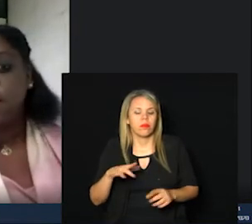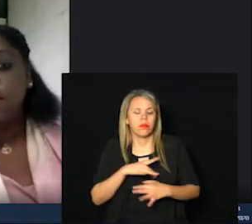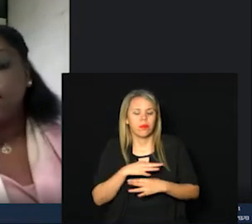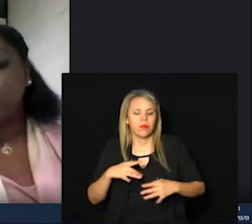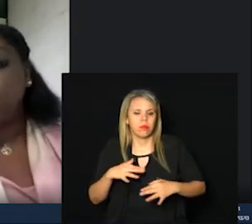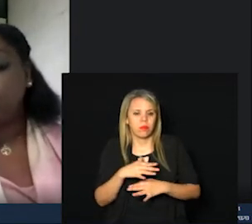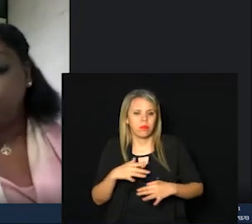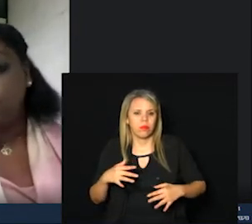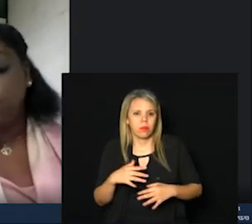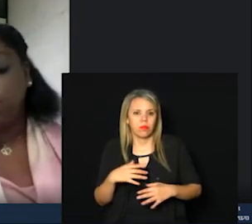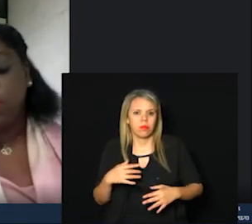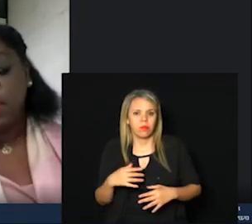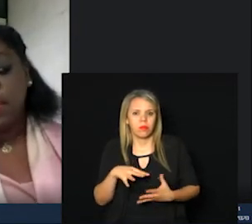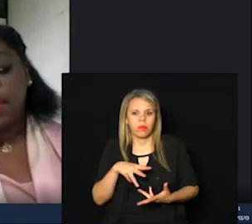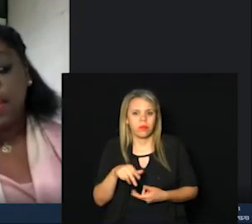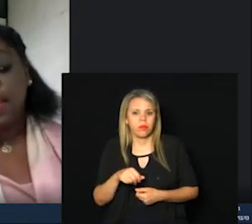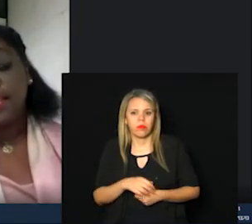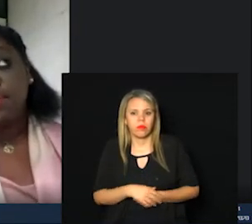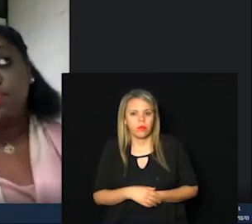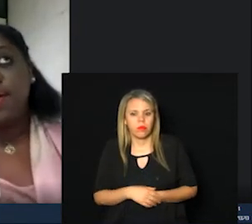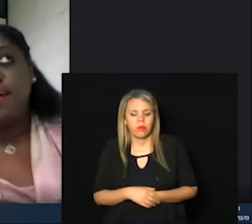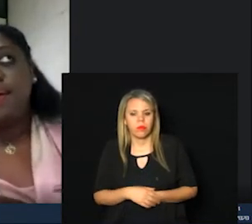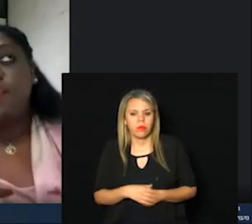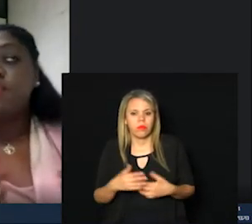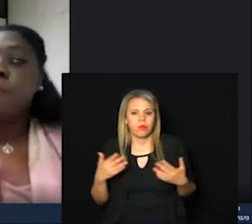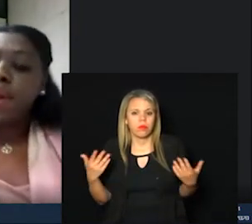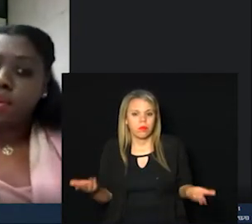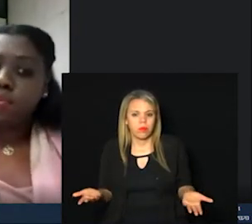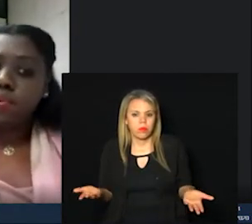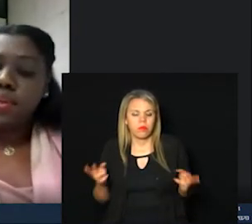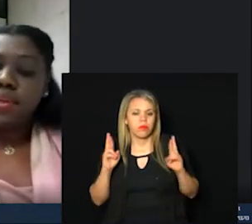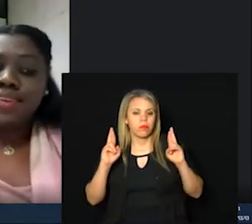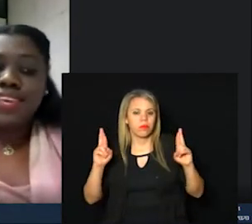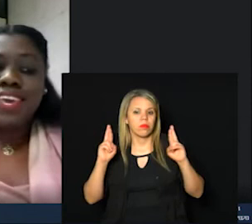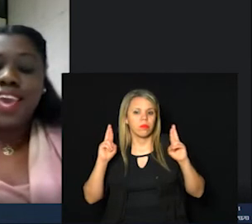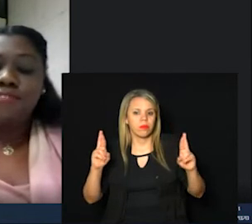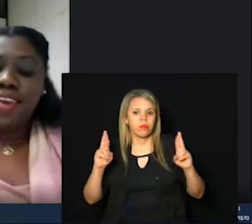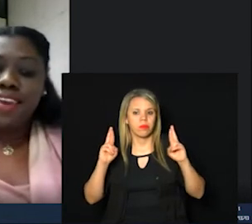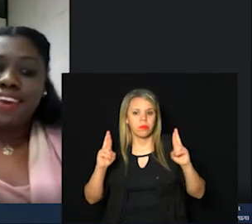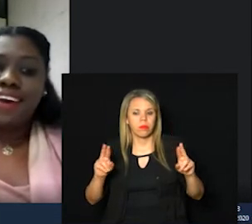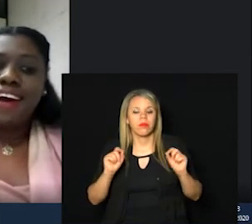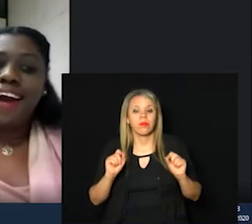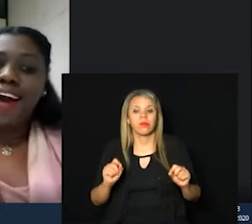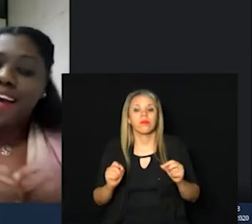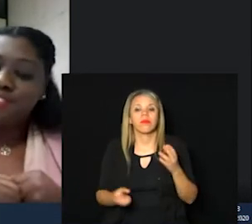cidades, no nosso mundo. Então, eu espero que quem